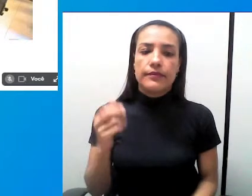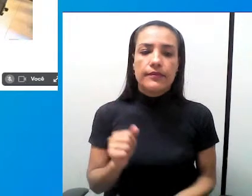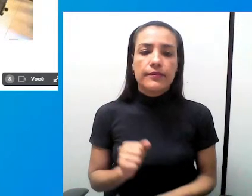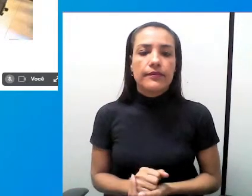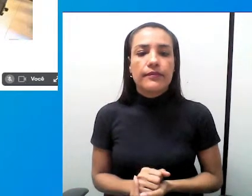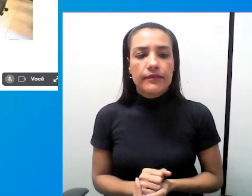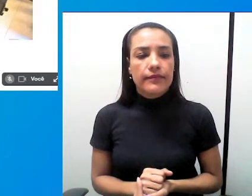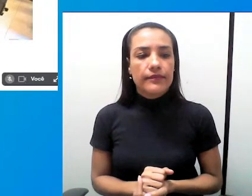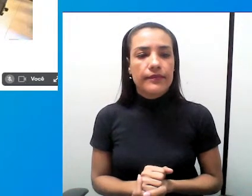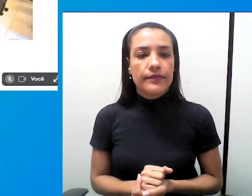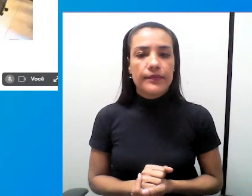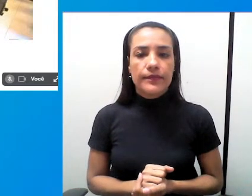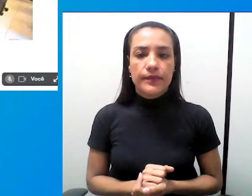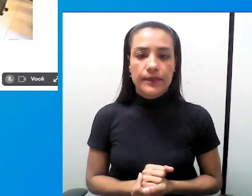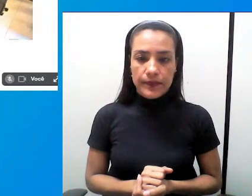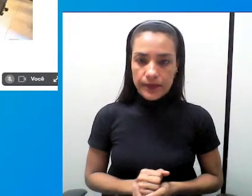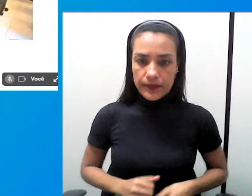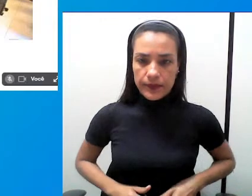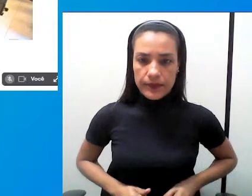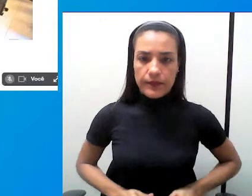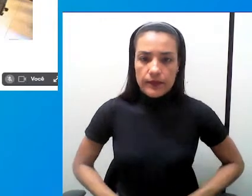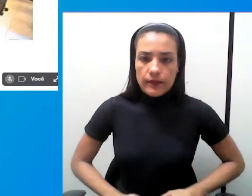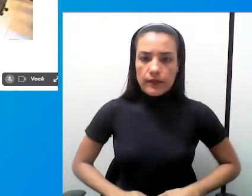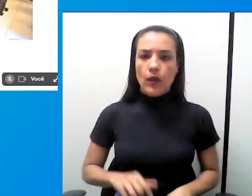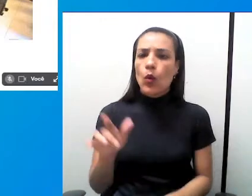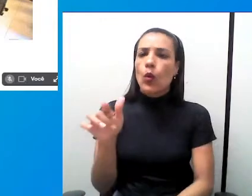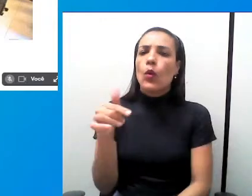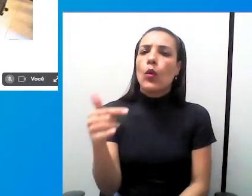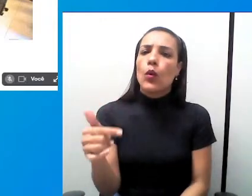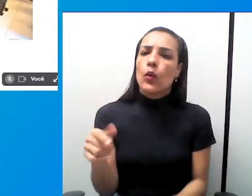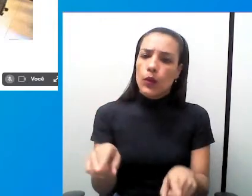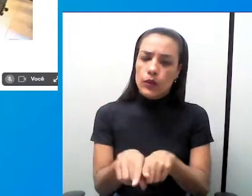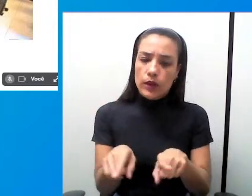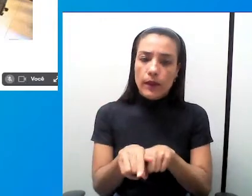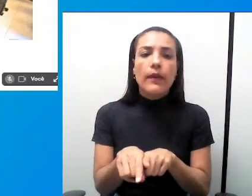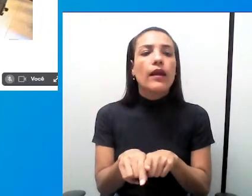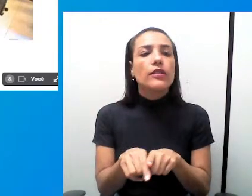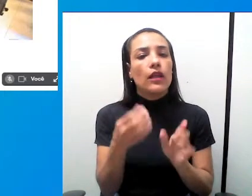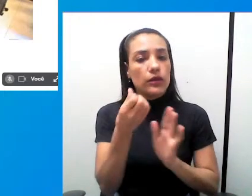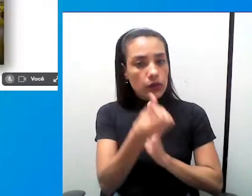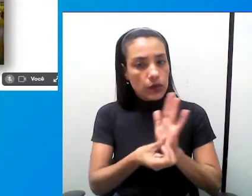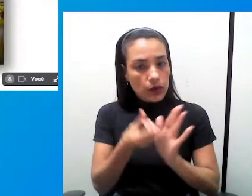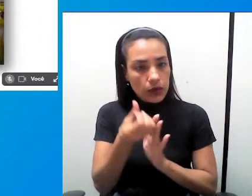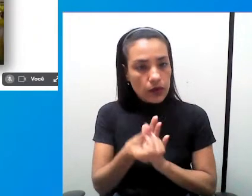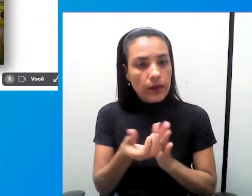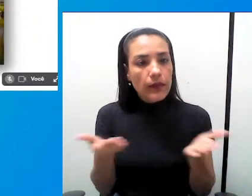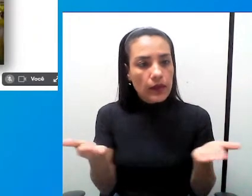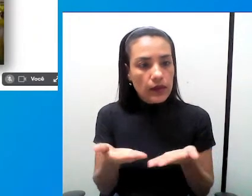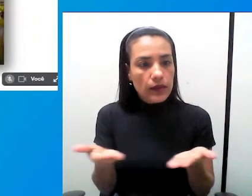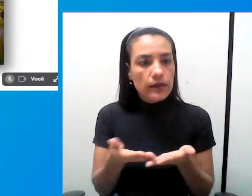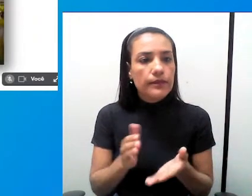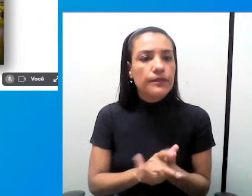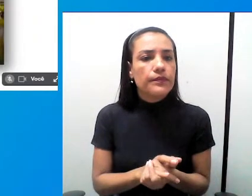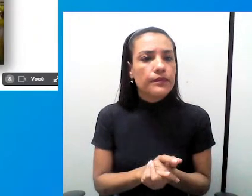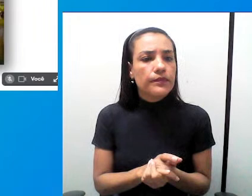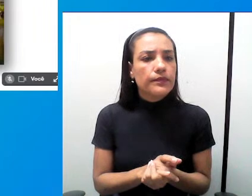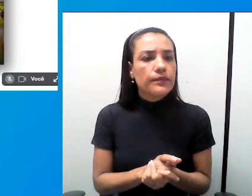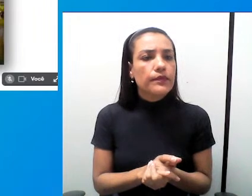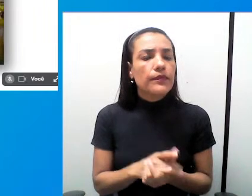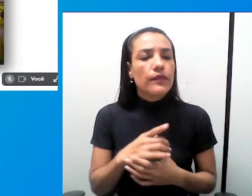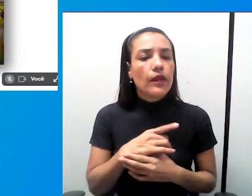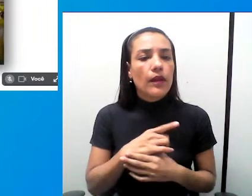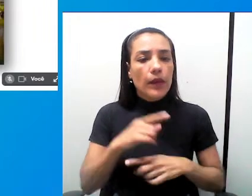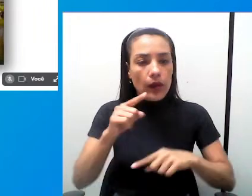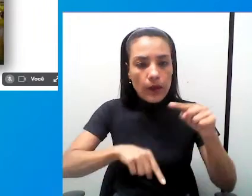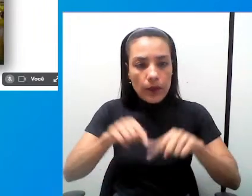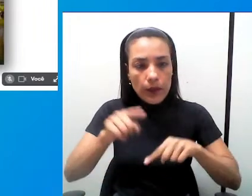focado melhor nos eventos. Já temos outros eventos já para esse semestre já. E aqui tem o material produzido